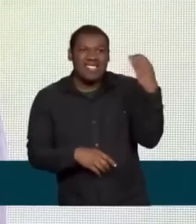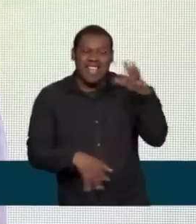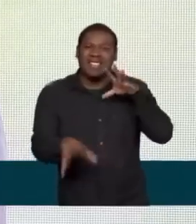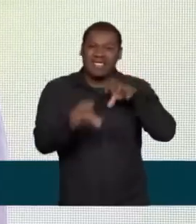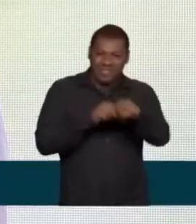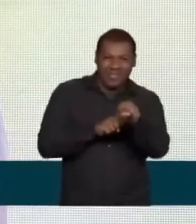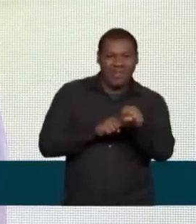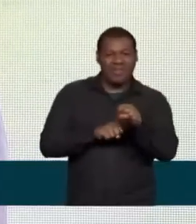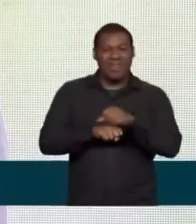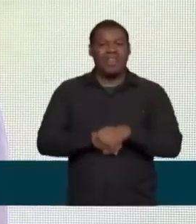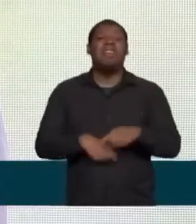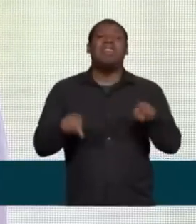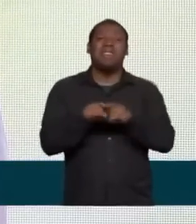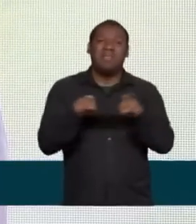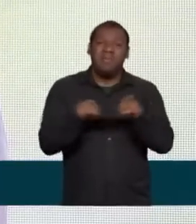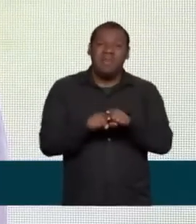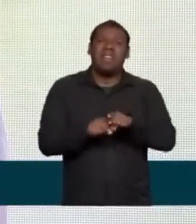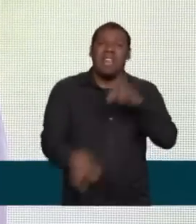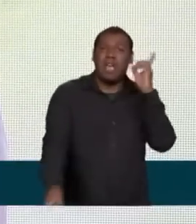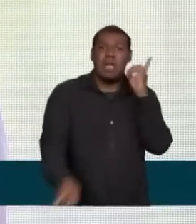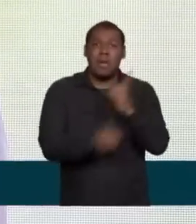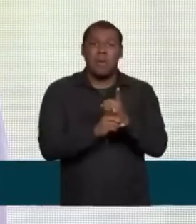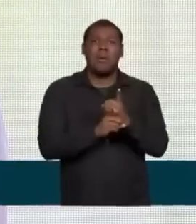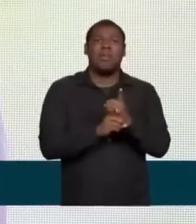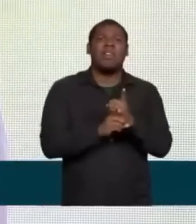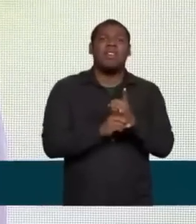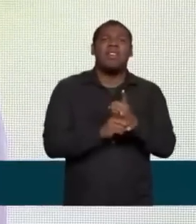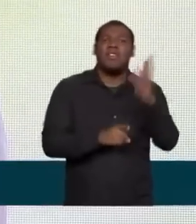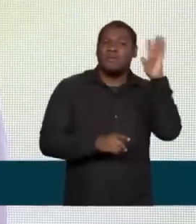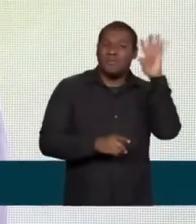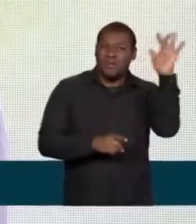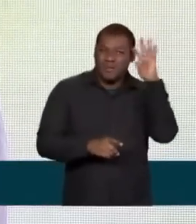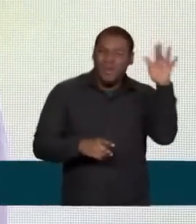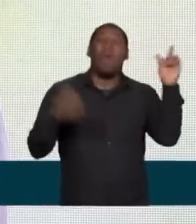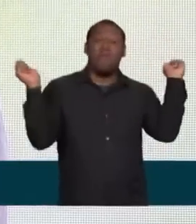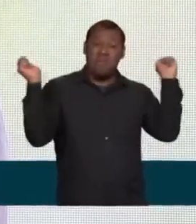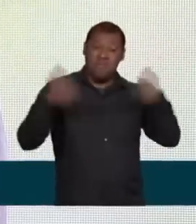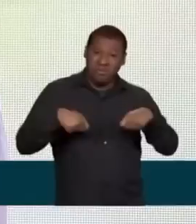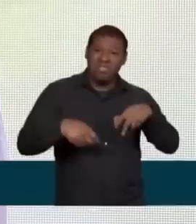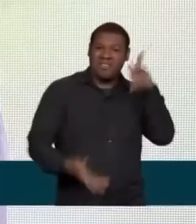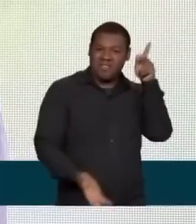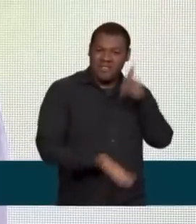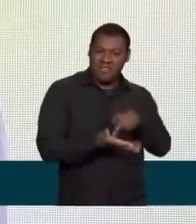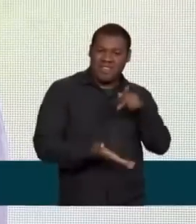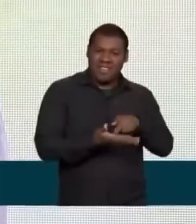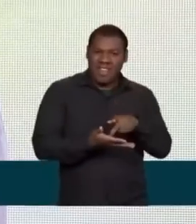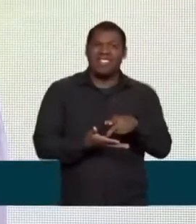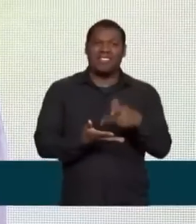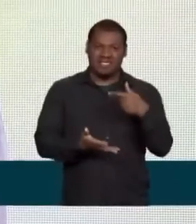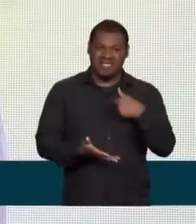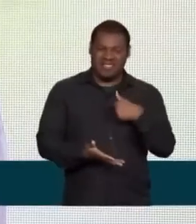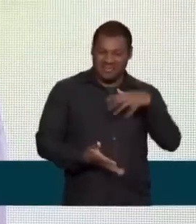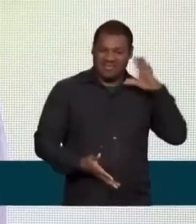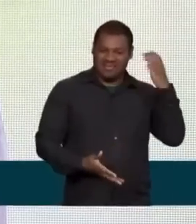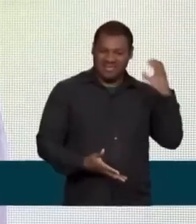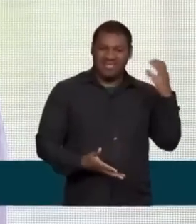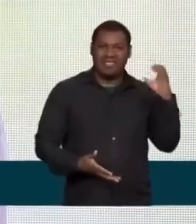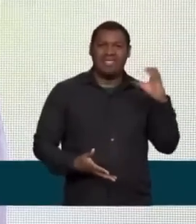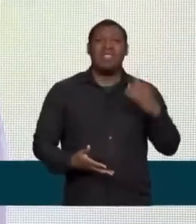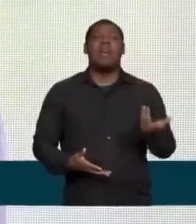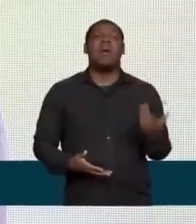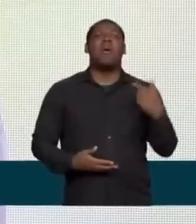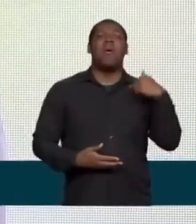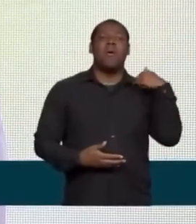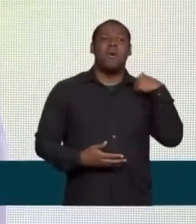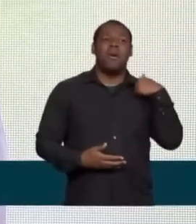Mais que isso, descobri que eu poderia realizar esse sonho e tornar-me cientista. Passei então a